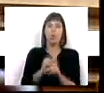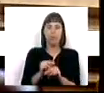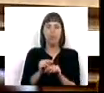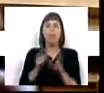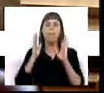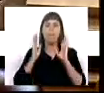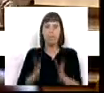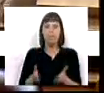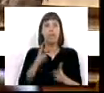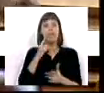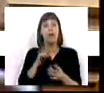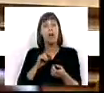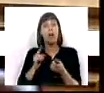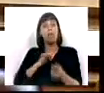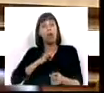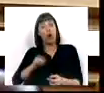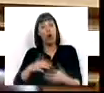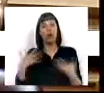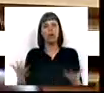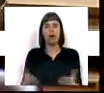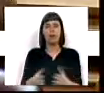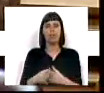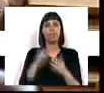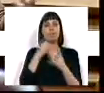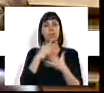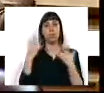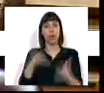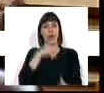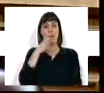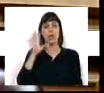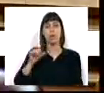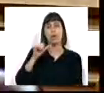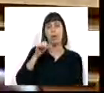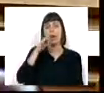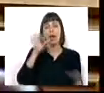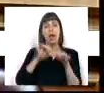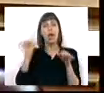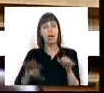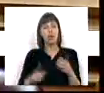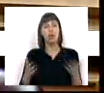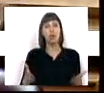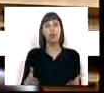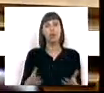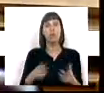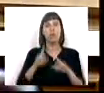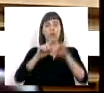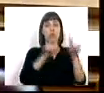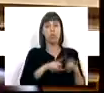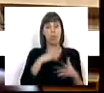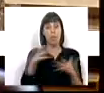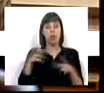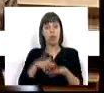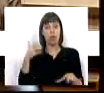que merece, que vai contra, de resto, um dos grandes argumentos e dos fortes argumentos que as diversas